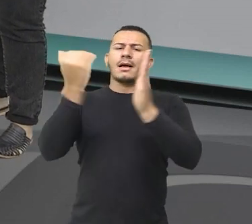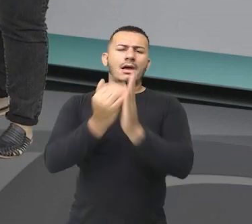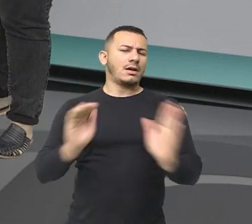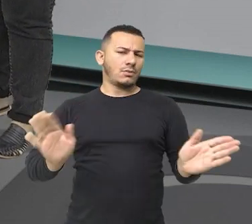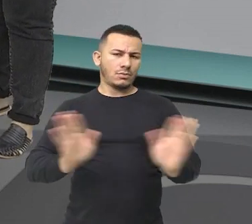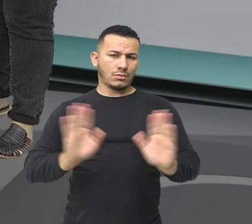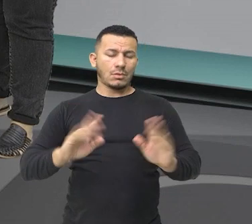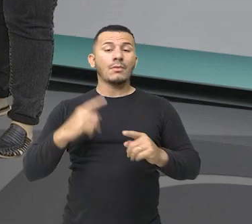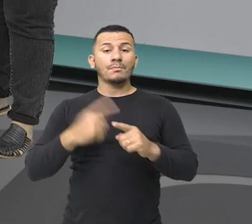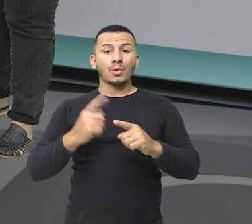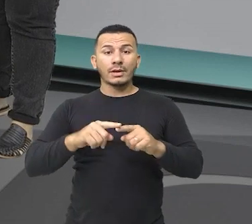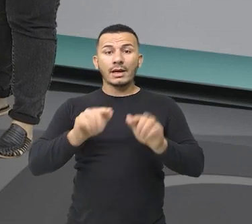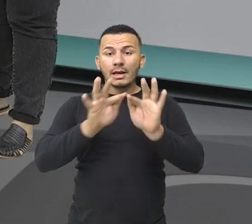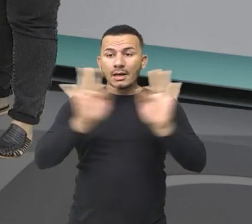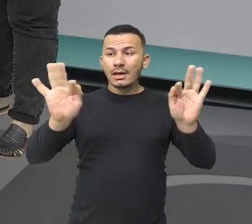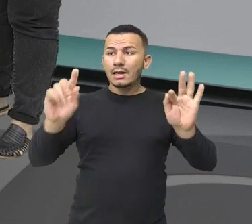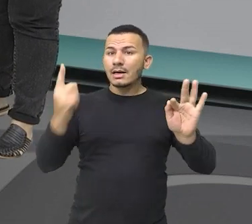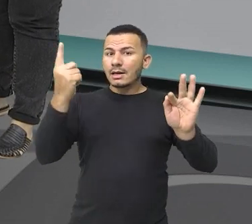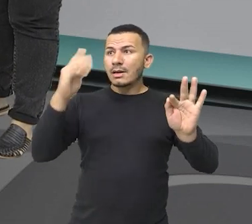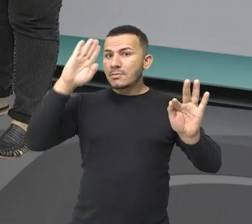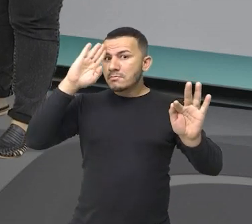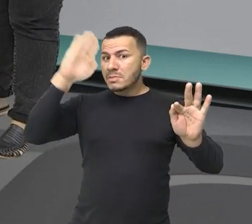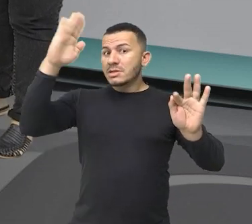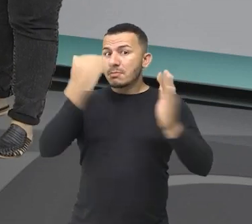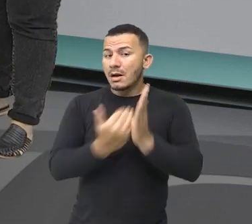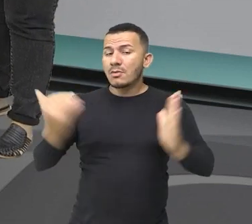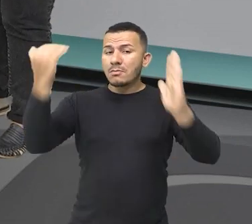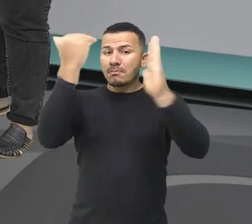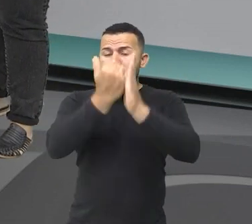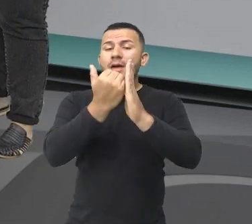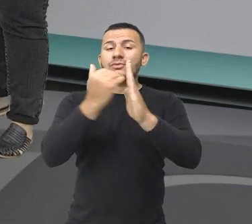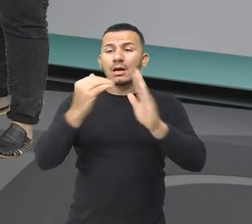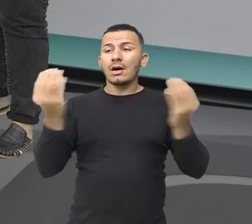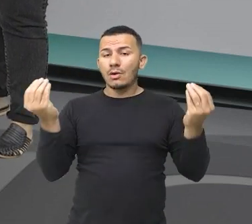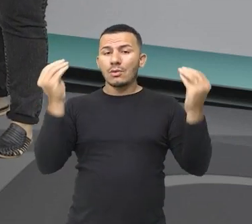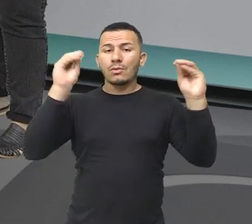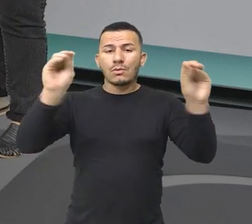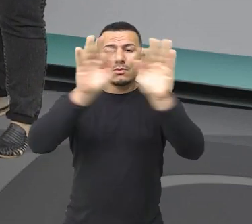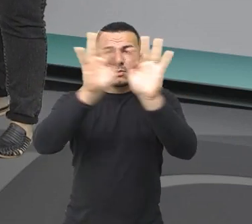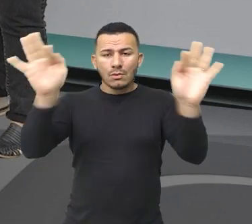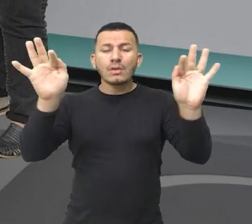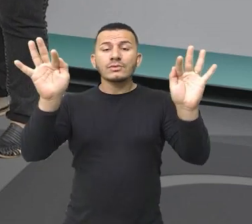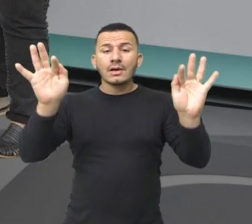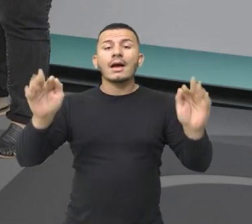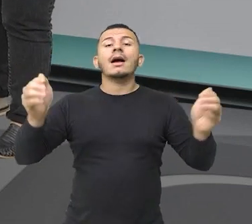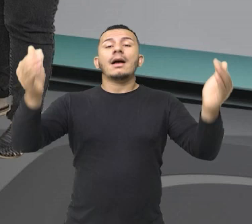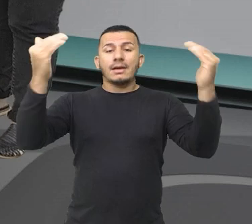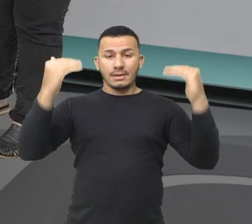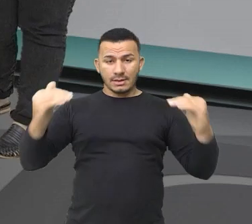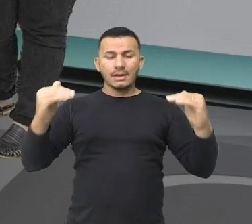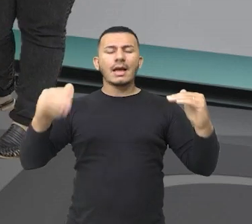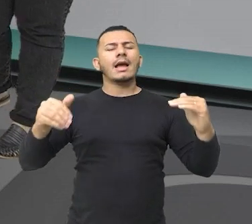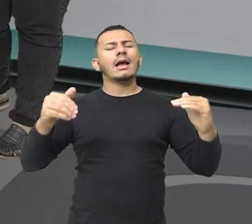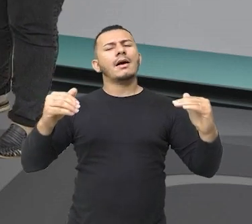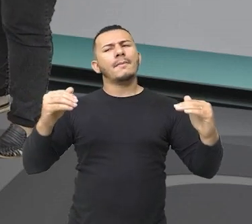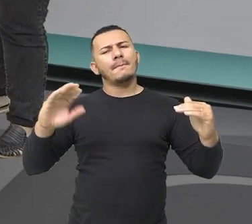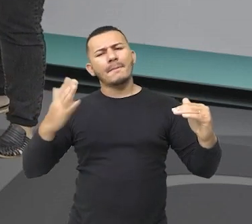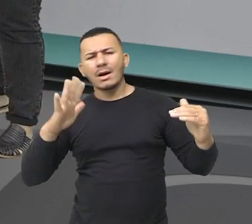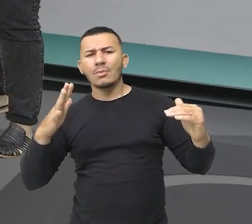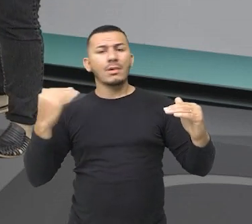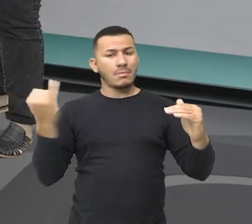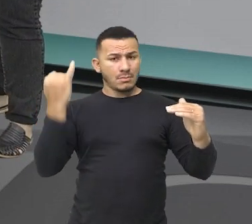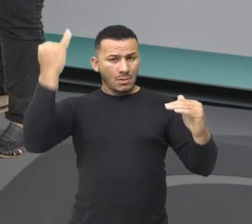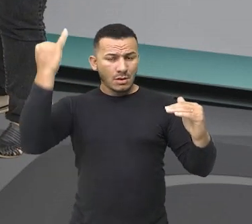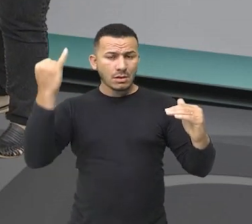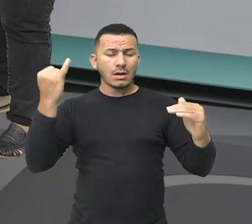que a ideia central trouxe, né? Então, por isso que a gente chama de secundária, porque elas surgem a partir